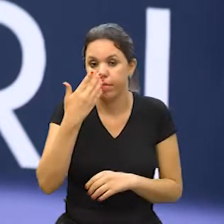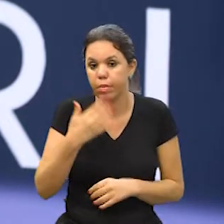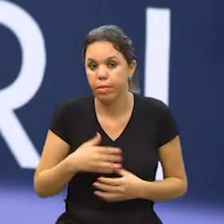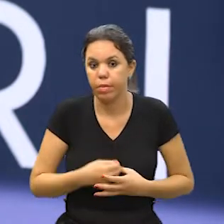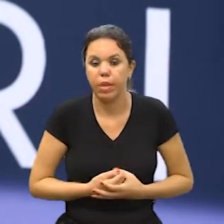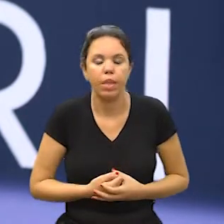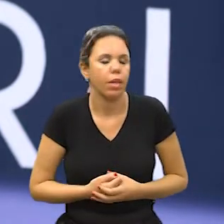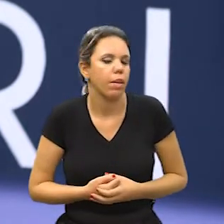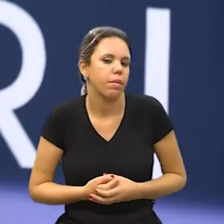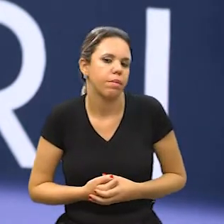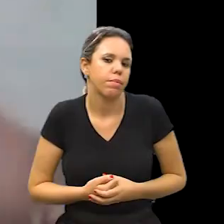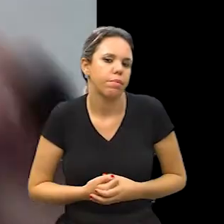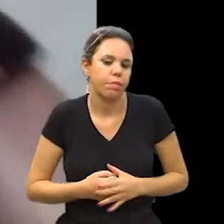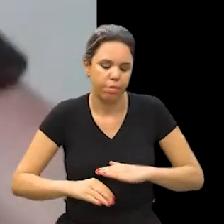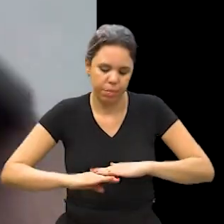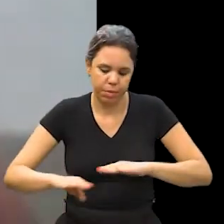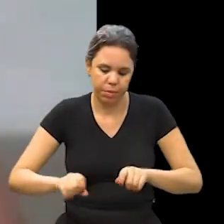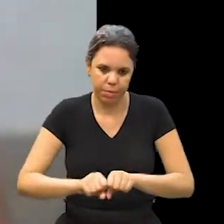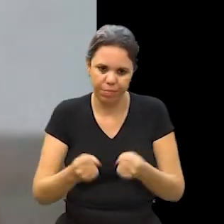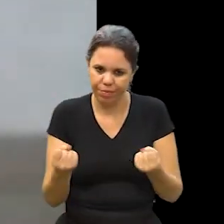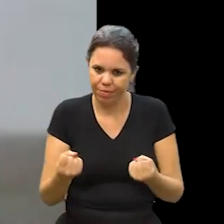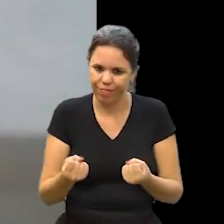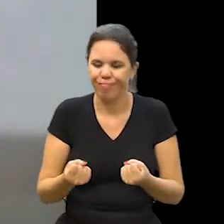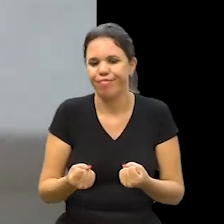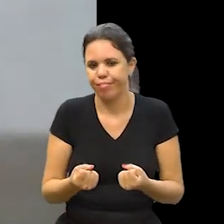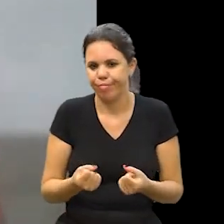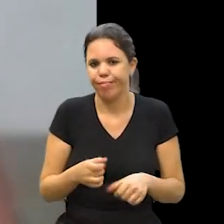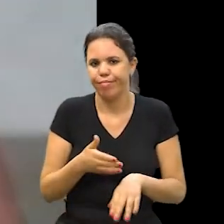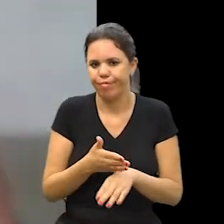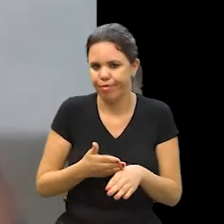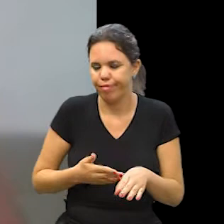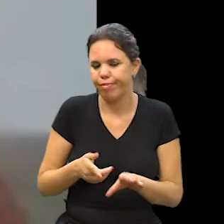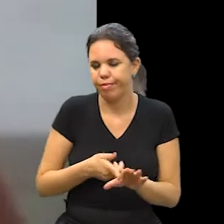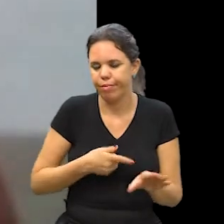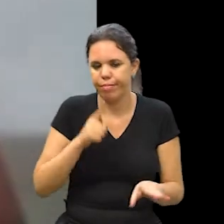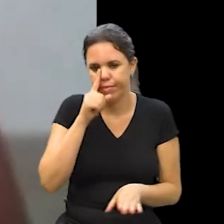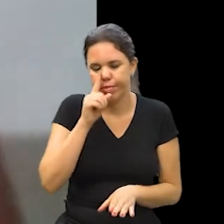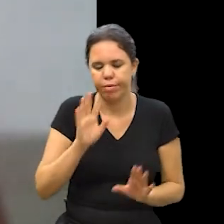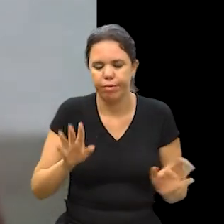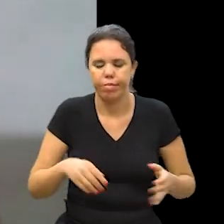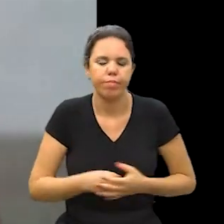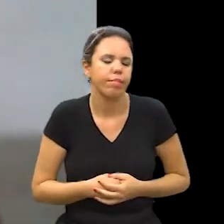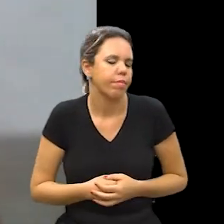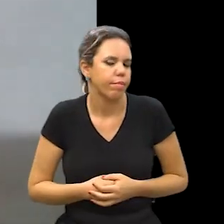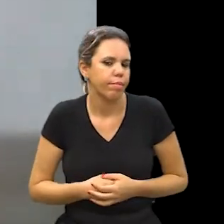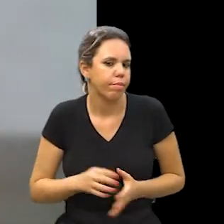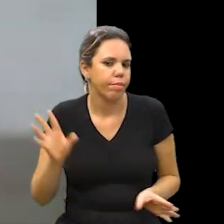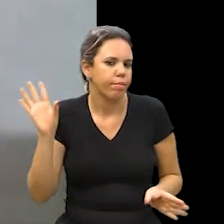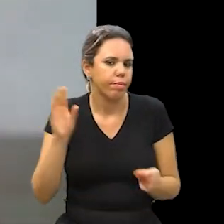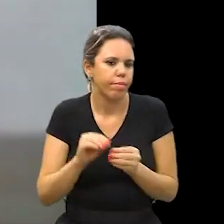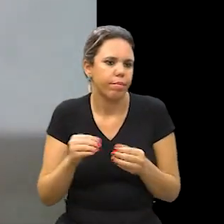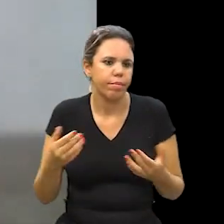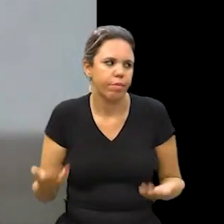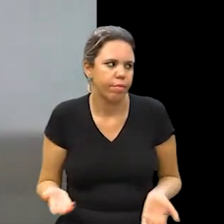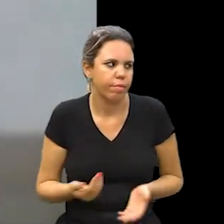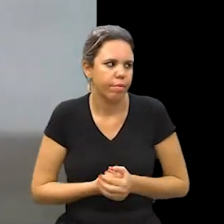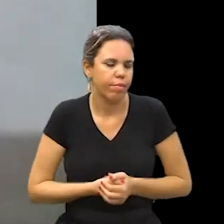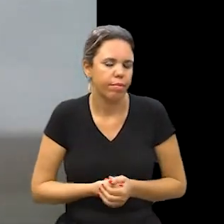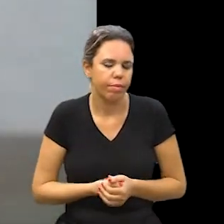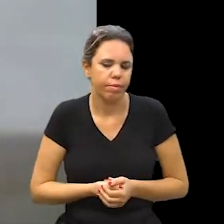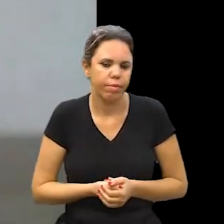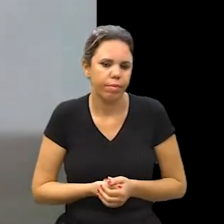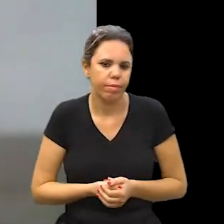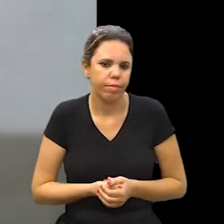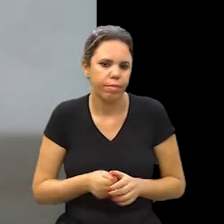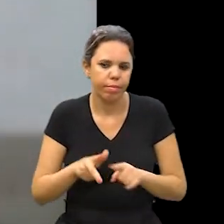crianças com um azulejo quebrado, cortar o pé, enfim, e tudo isso, né, assim,